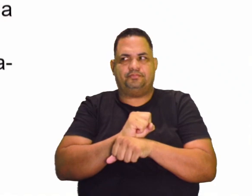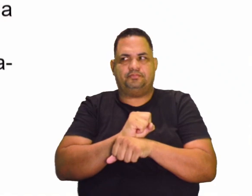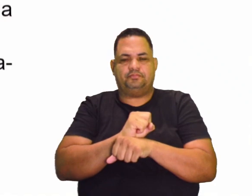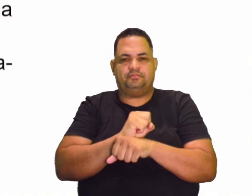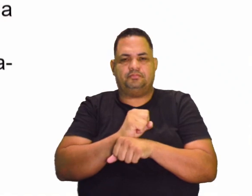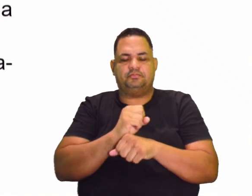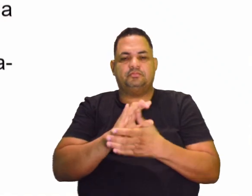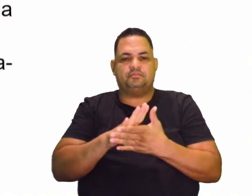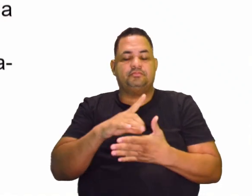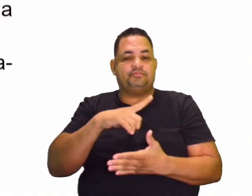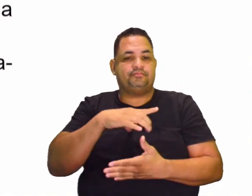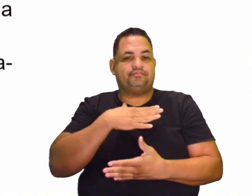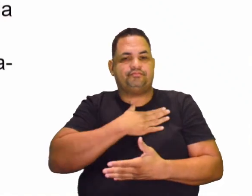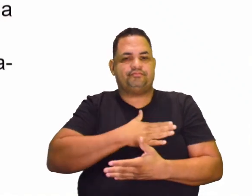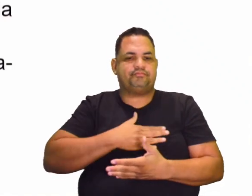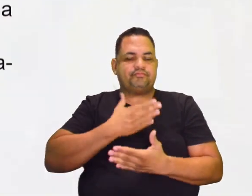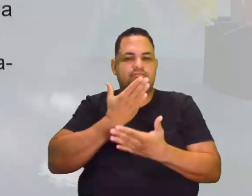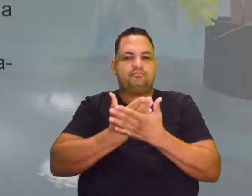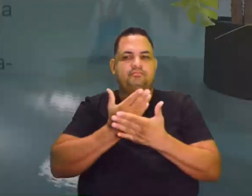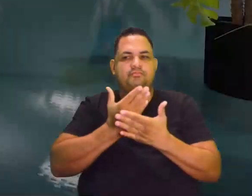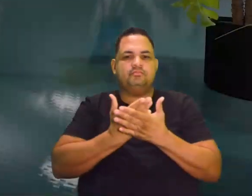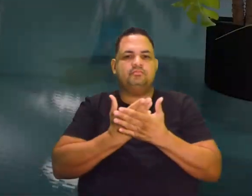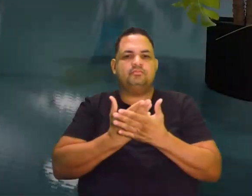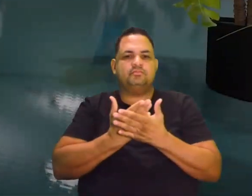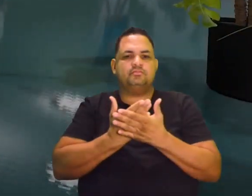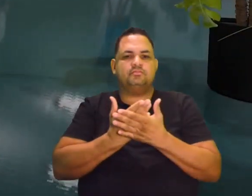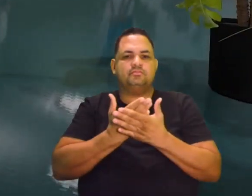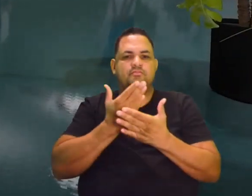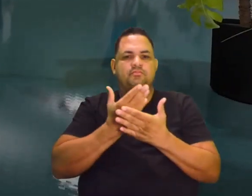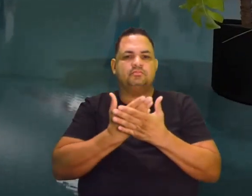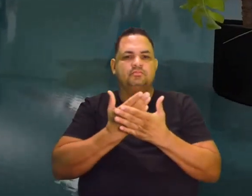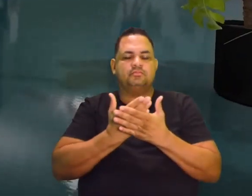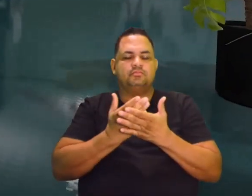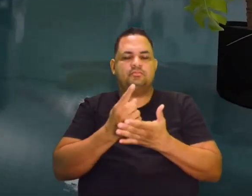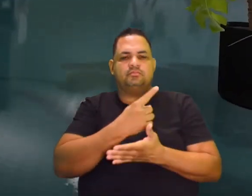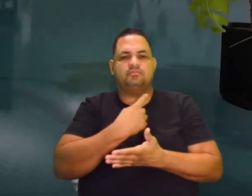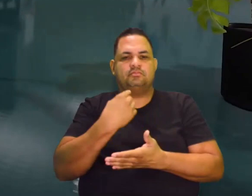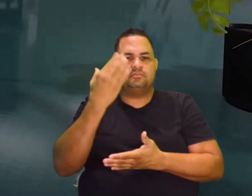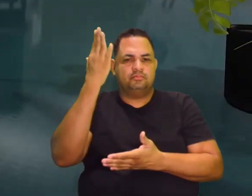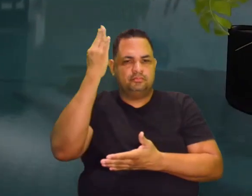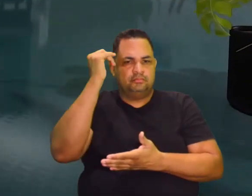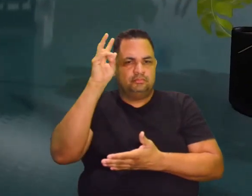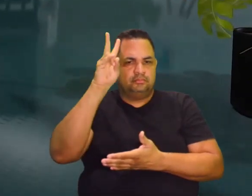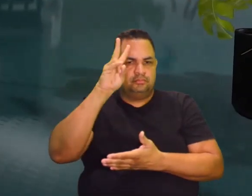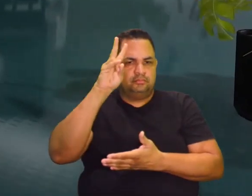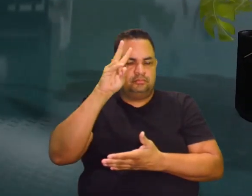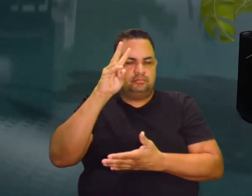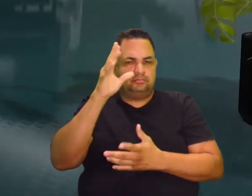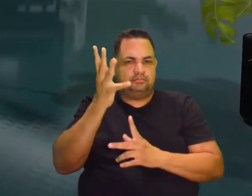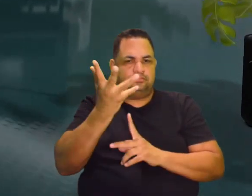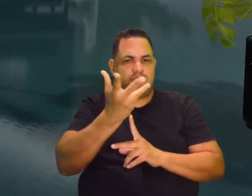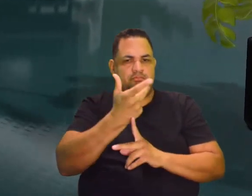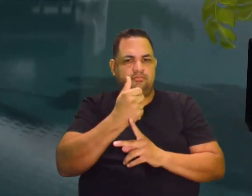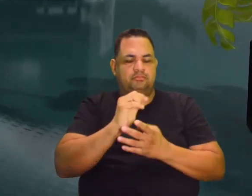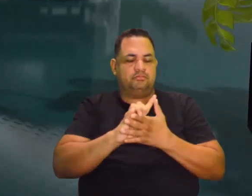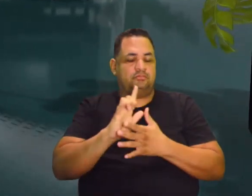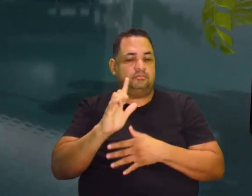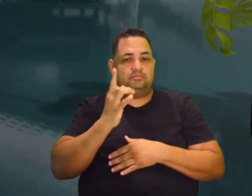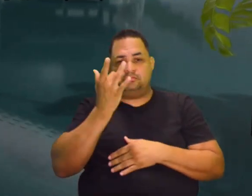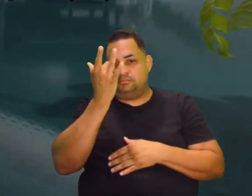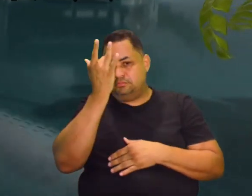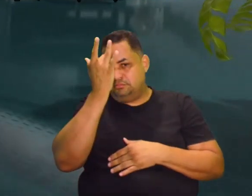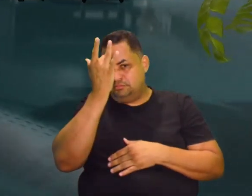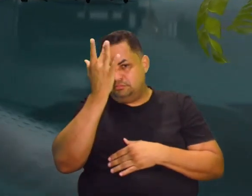tenham gostado dessa aula. Essas aulas, nós sabemos que a história da arte não é muito fácil,